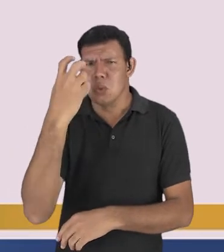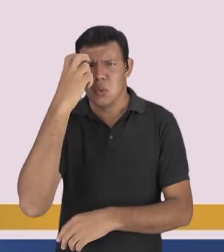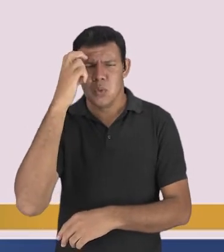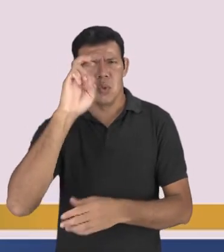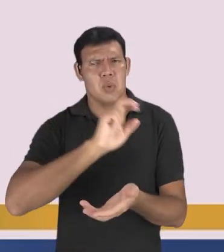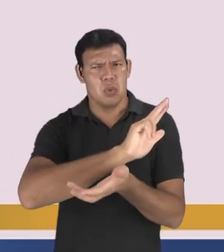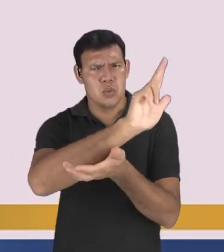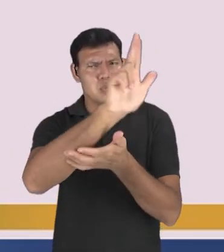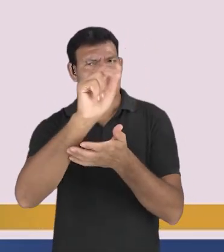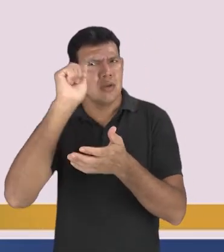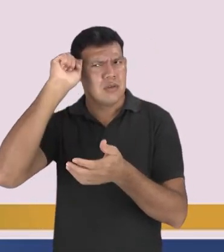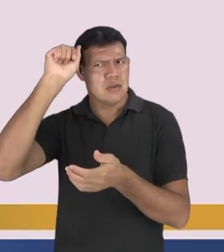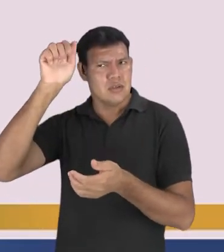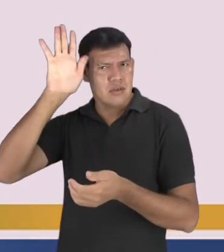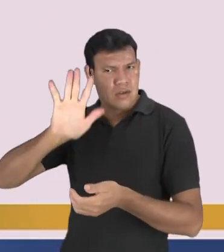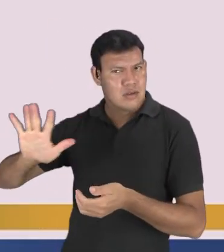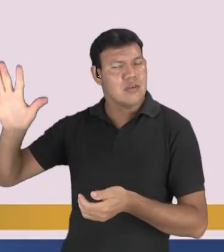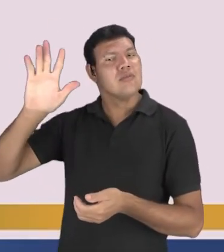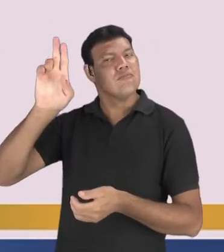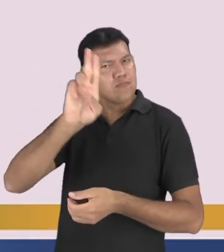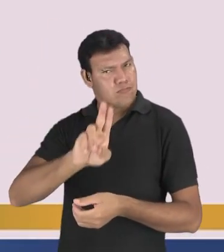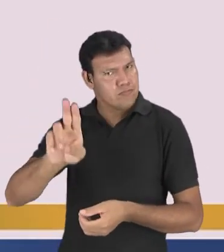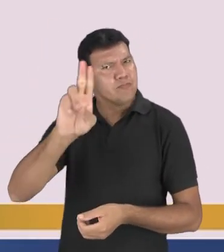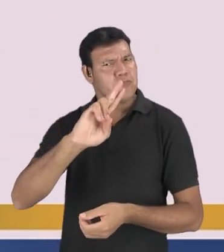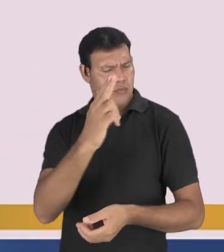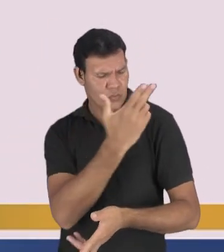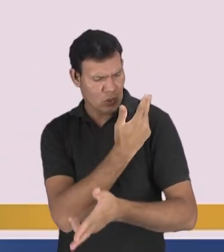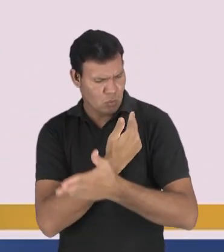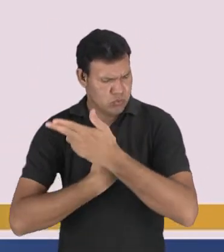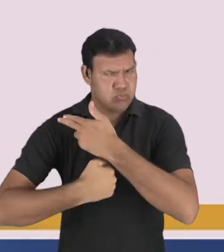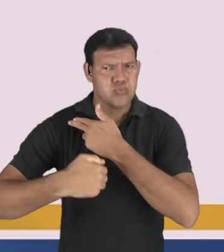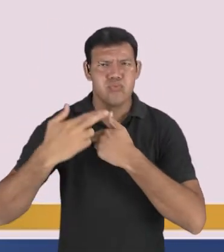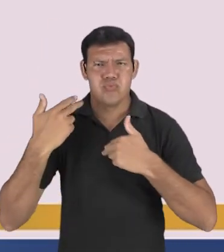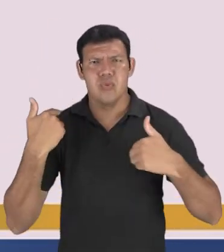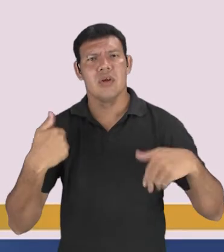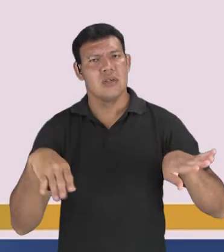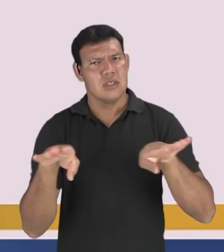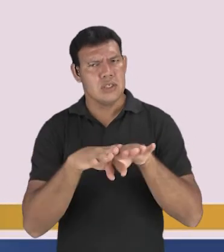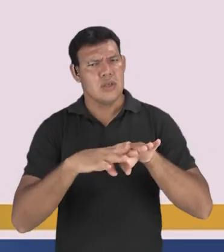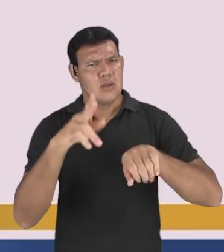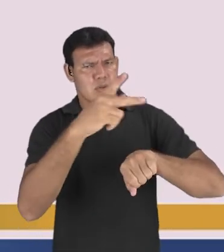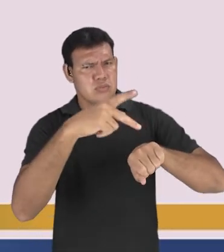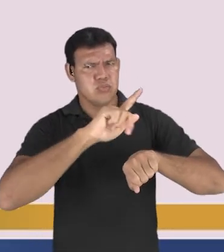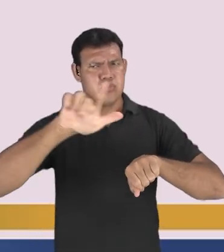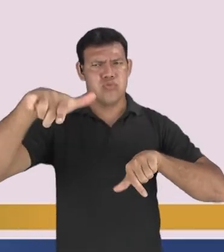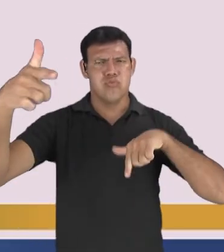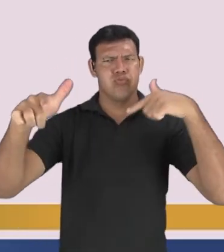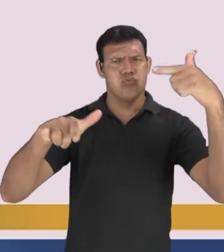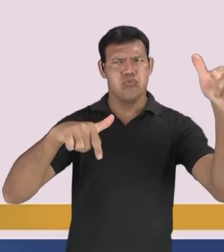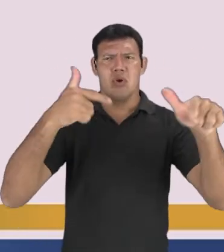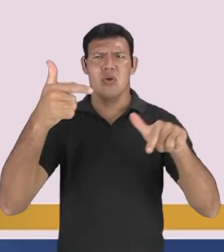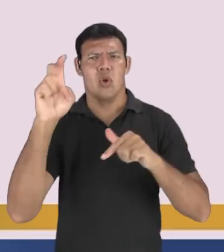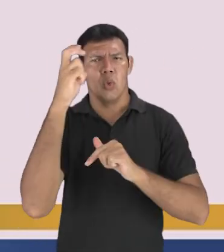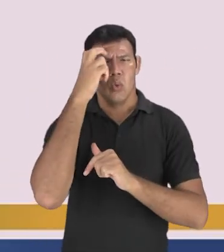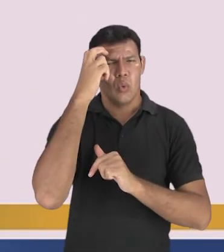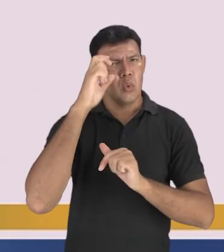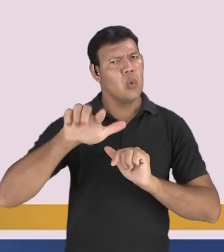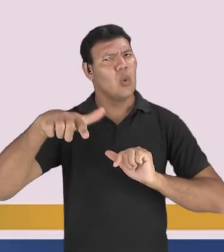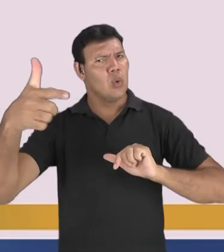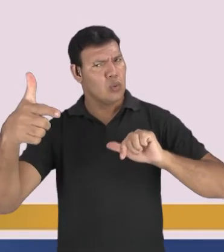essa dança é uma representação dos heróis que conservam a ordem mundial. Eu trouxe aqui o desenho de uma